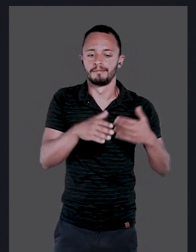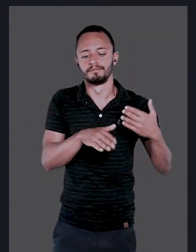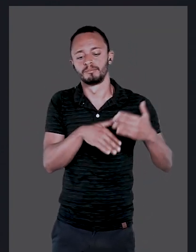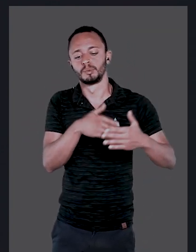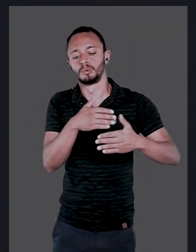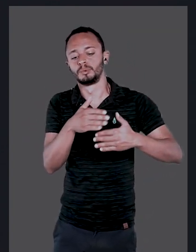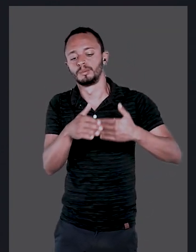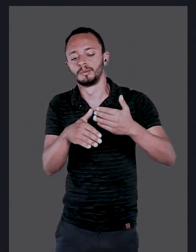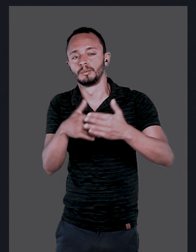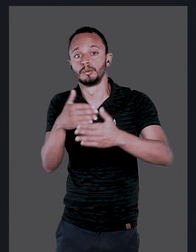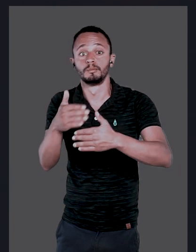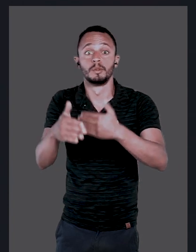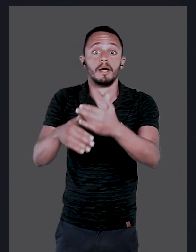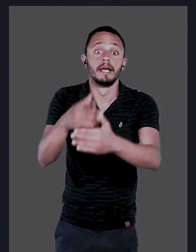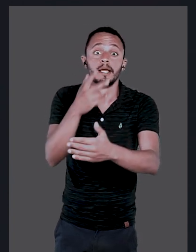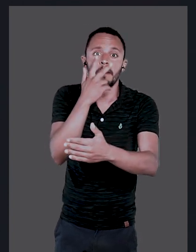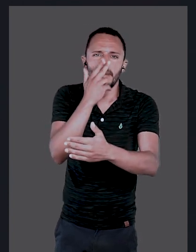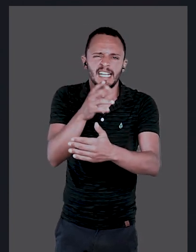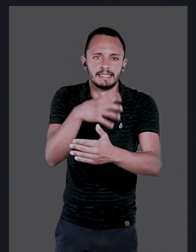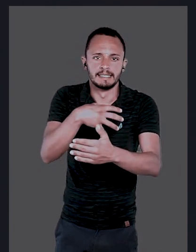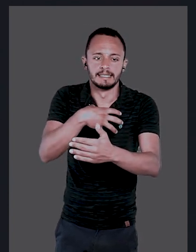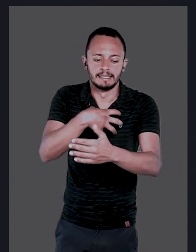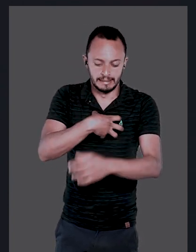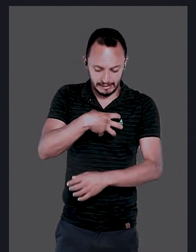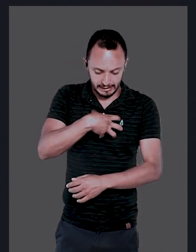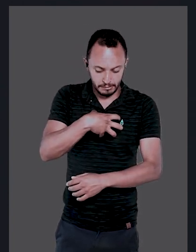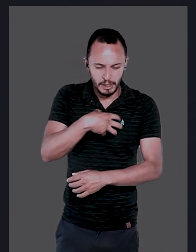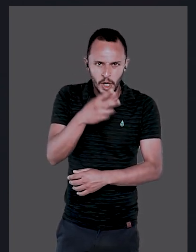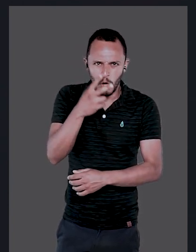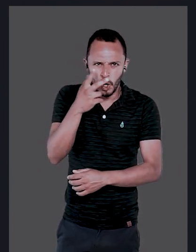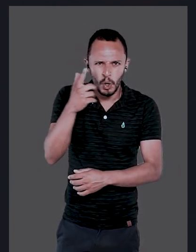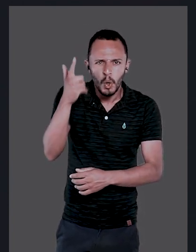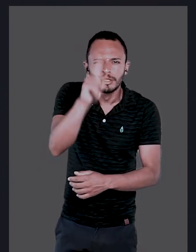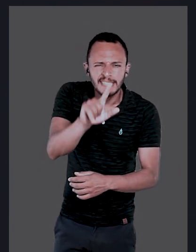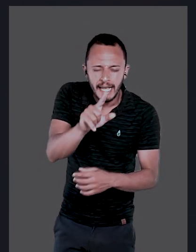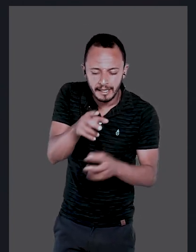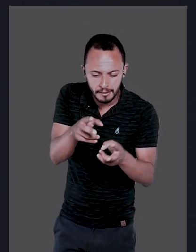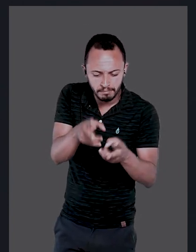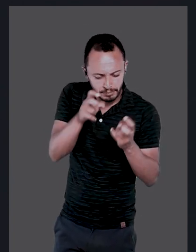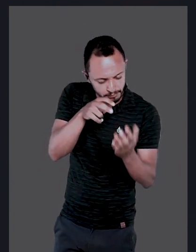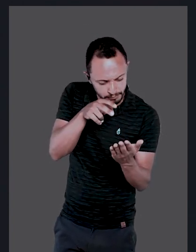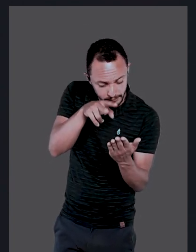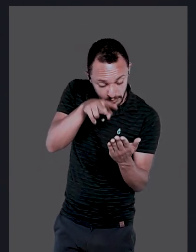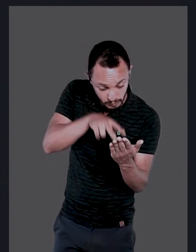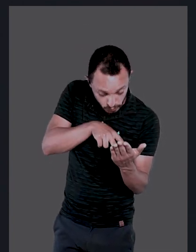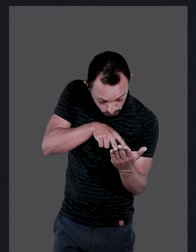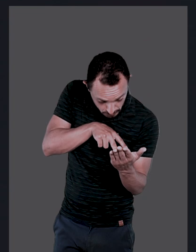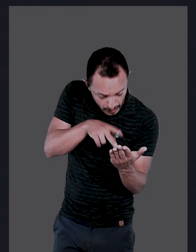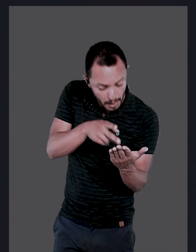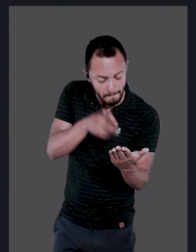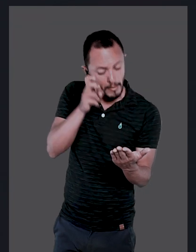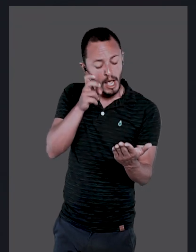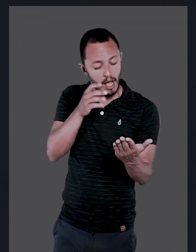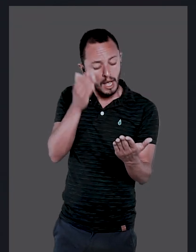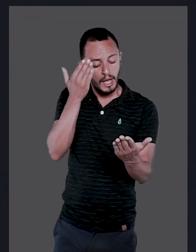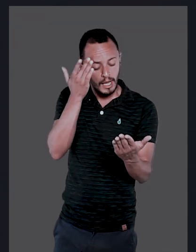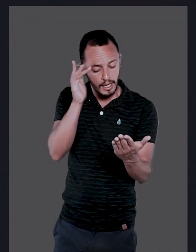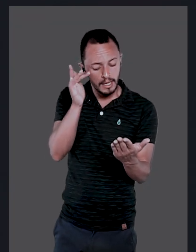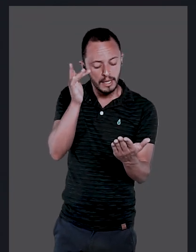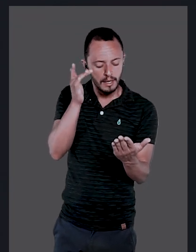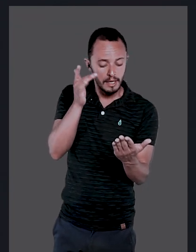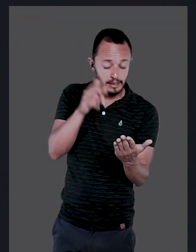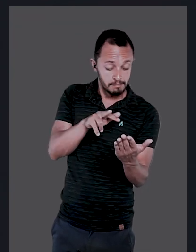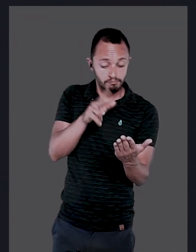meses, nós vamos tendo a sensação de que conseguimos frequentar aquela língua com outra